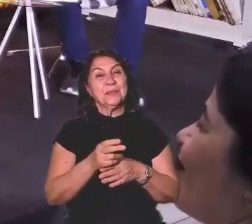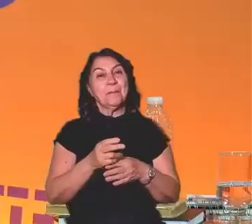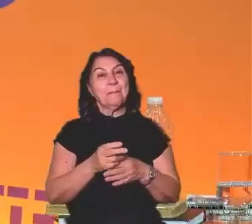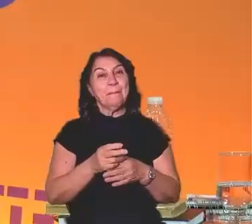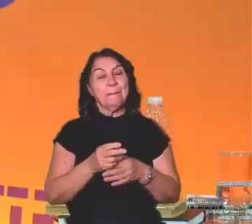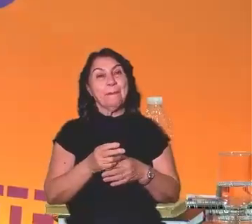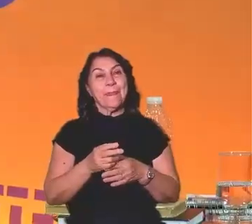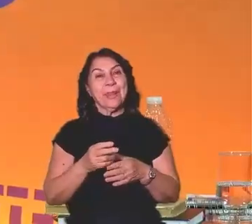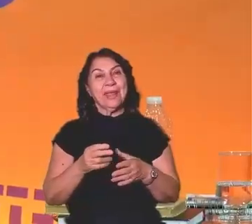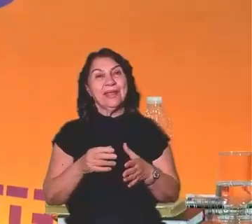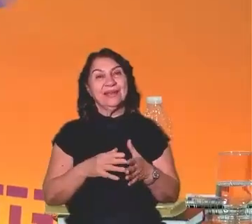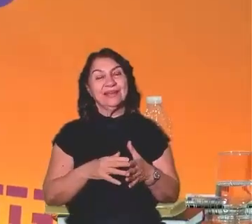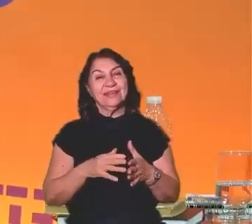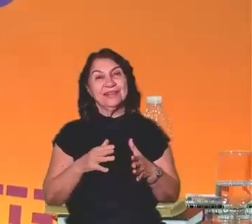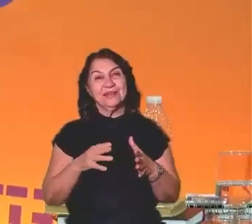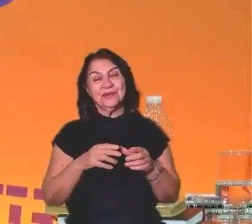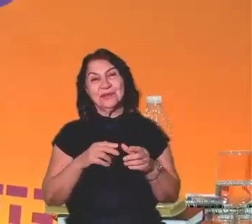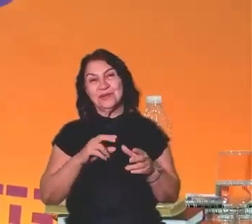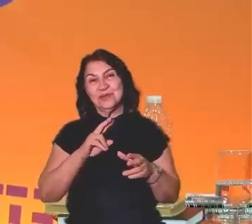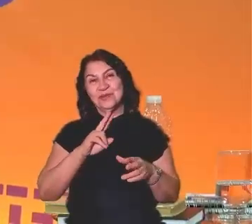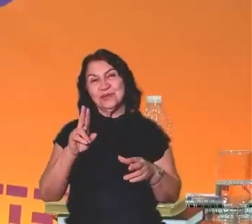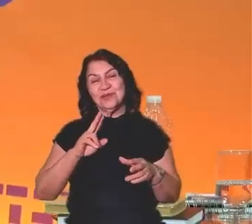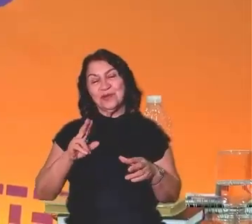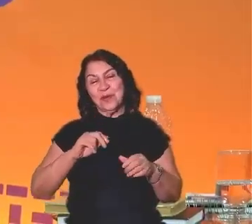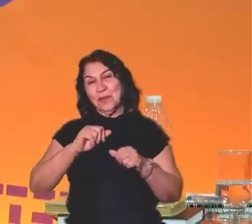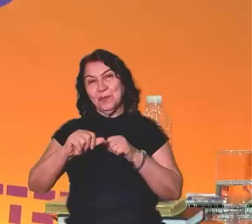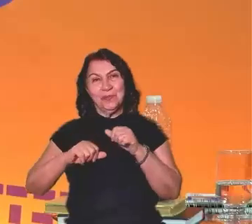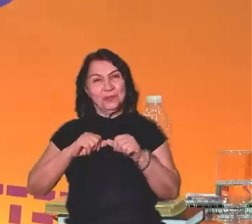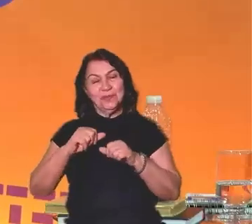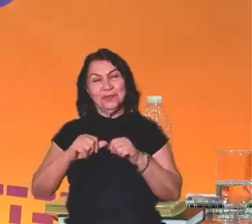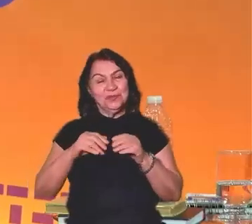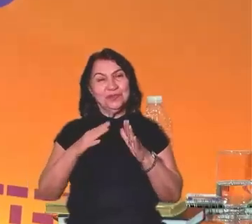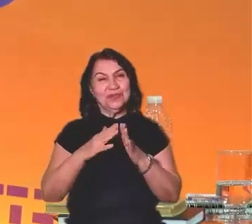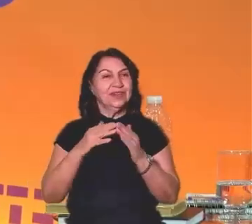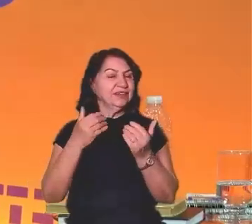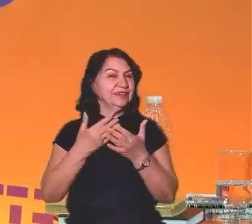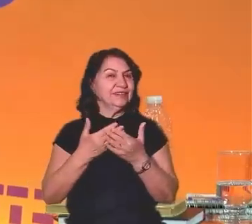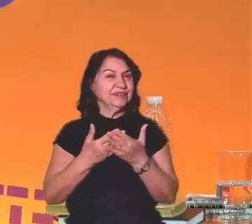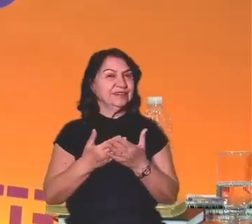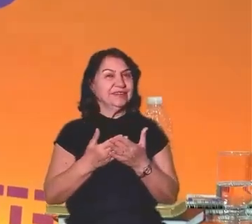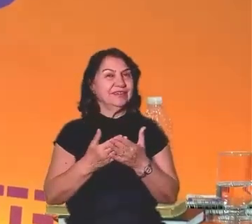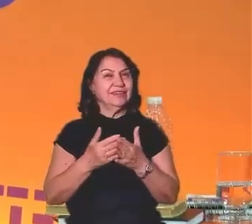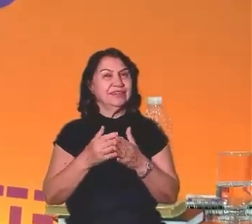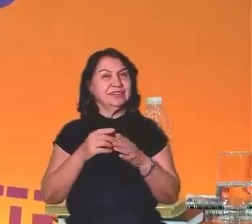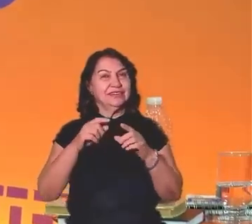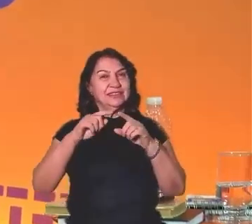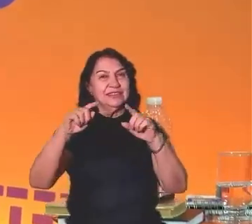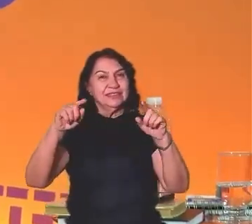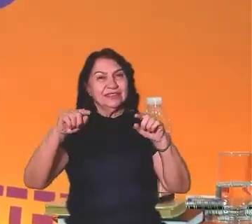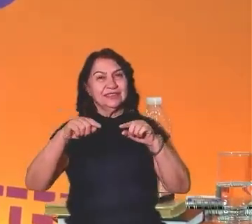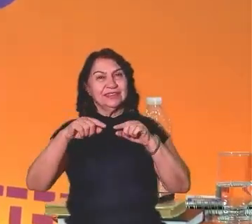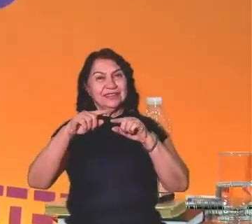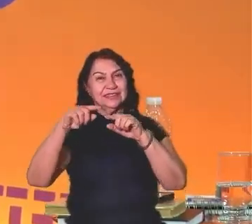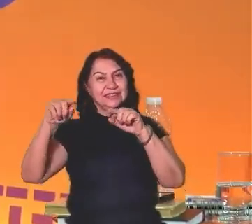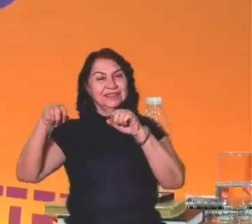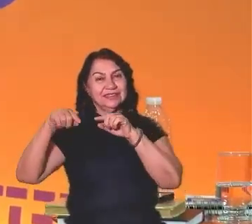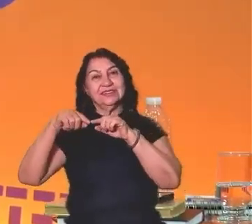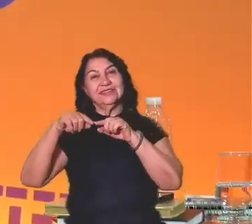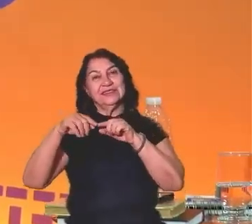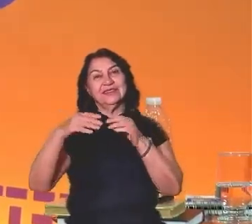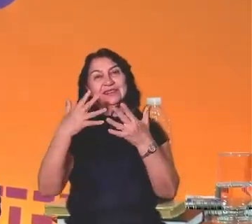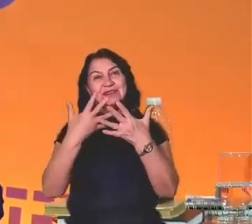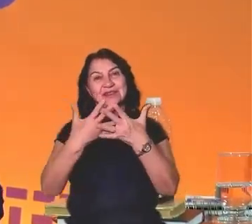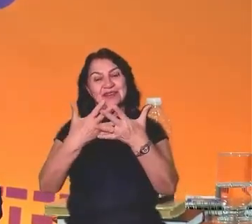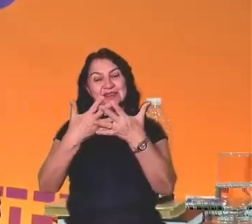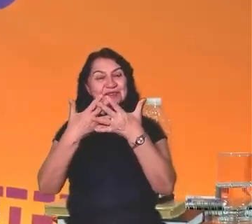Matriz curricular, justamente para sair desse nome grade, que é horroroso, né? Porque realmente essa coisa quadrada da escola realmente